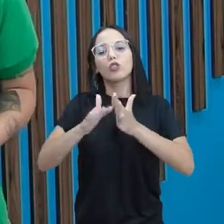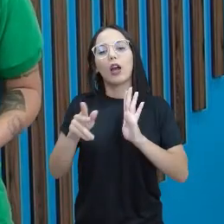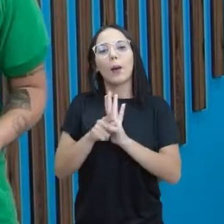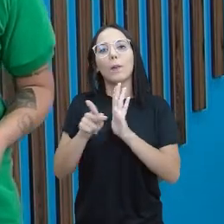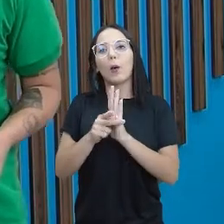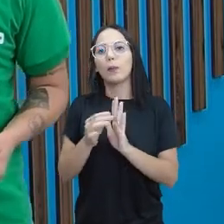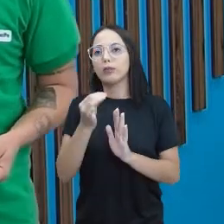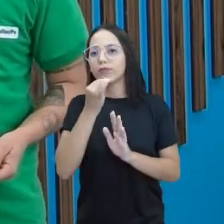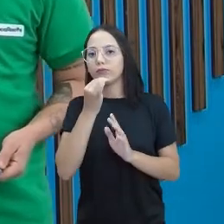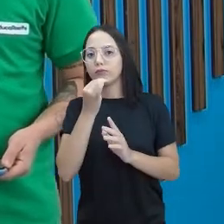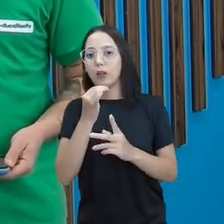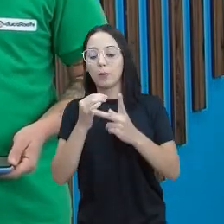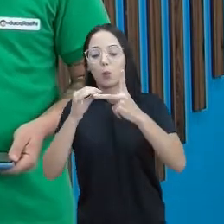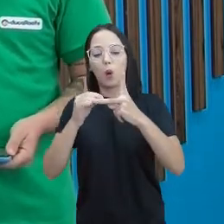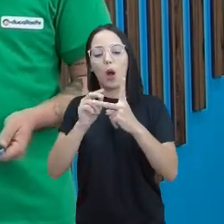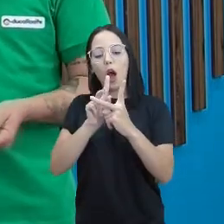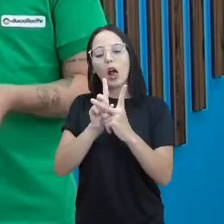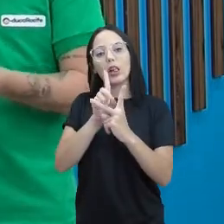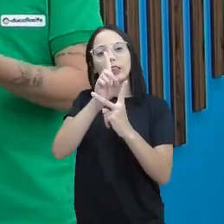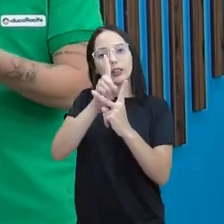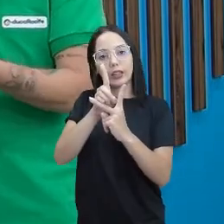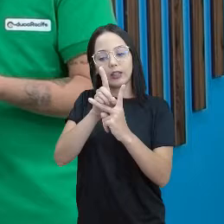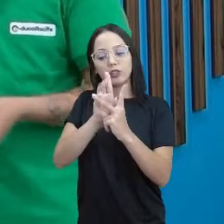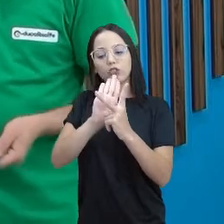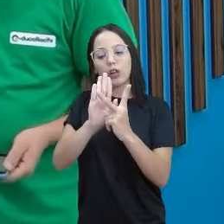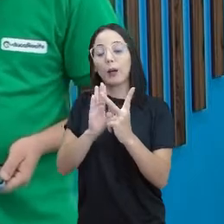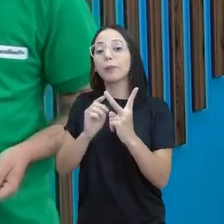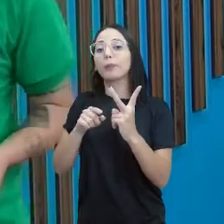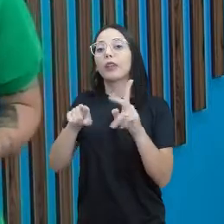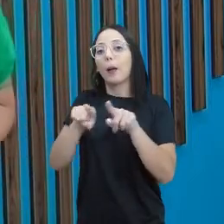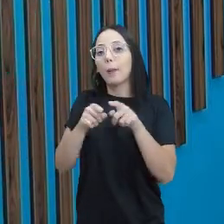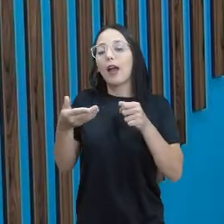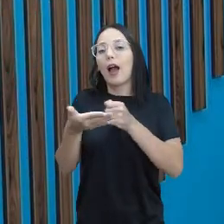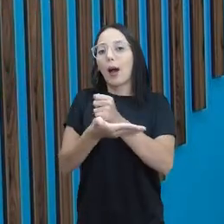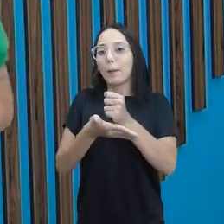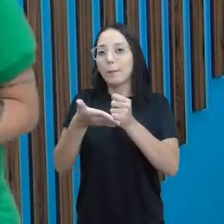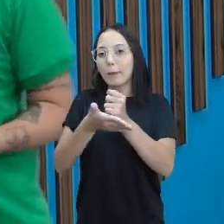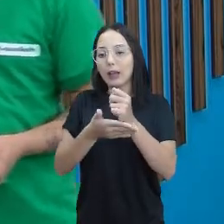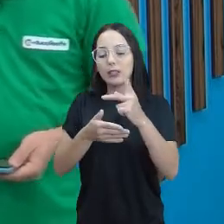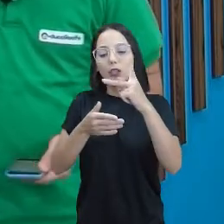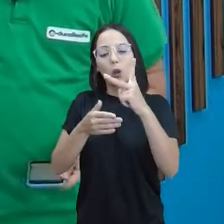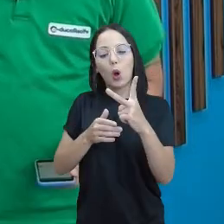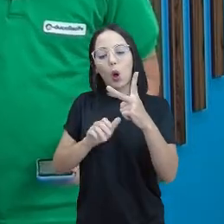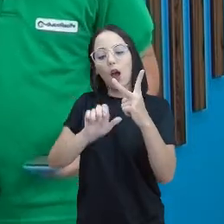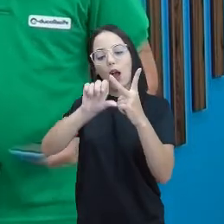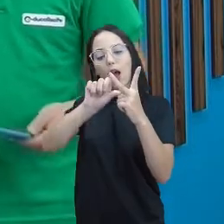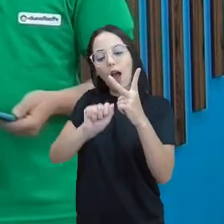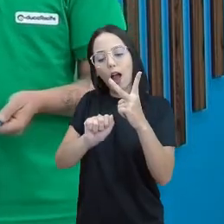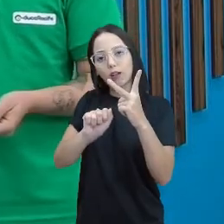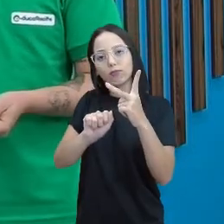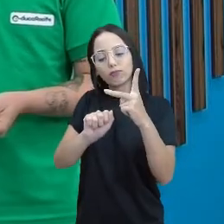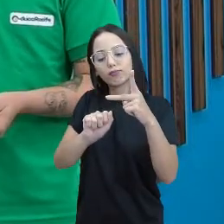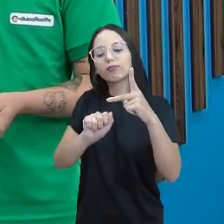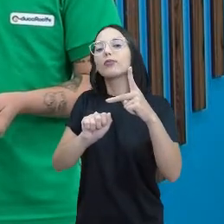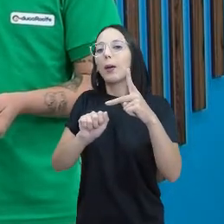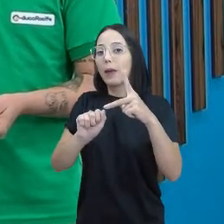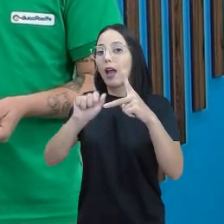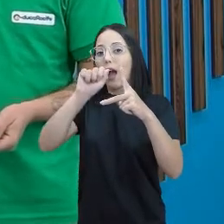o índice. Você vai observar que a base aqui vai se transformar no